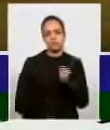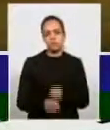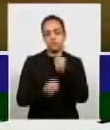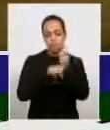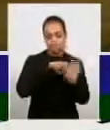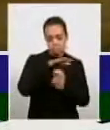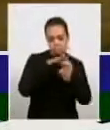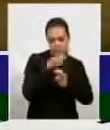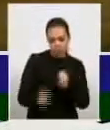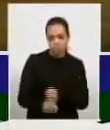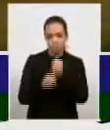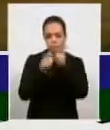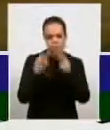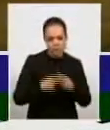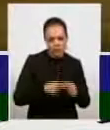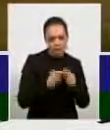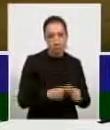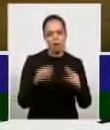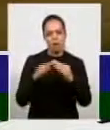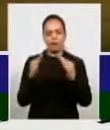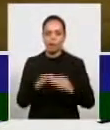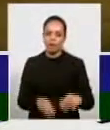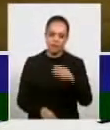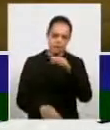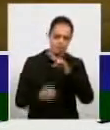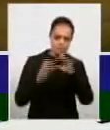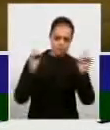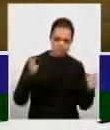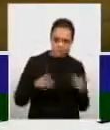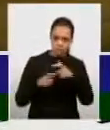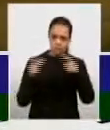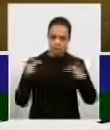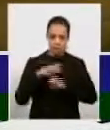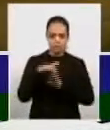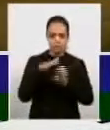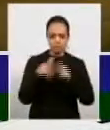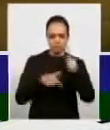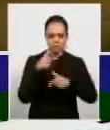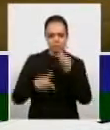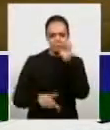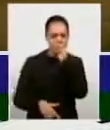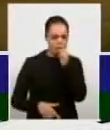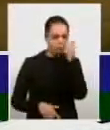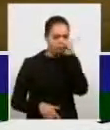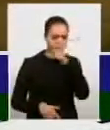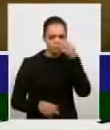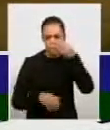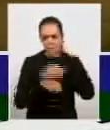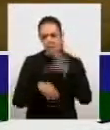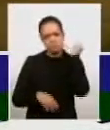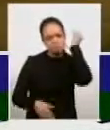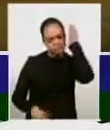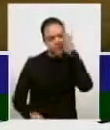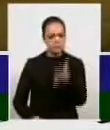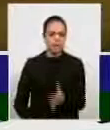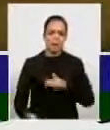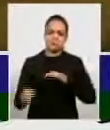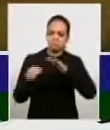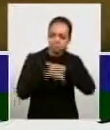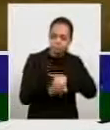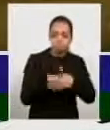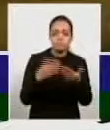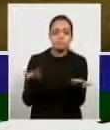construtores, aqueles que reformam as suas casas, principalmente grandes obras, que trabalham sábado, domingo, feriados, de madrugada, à